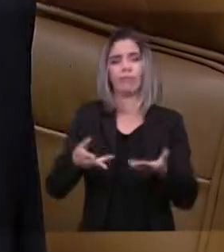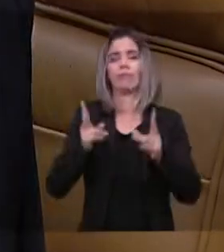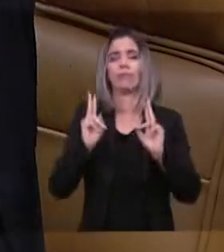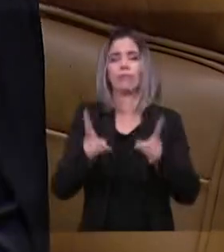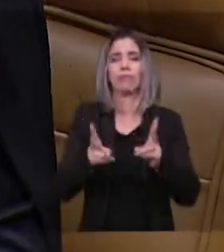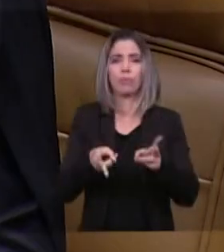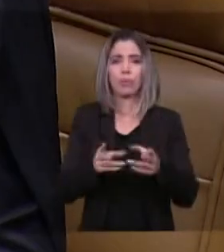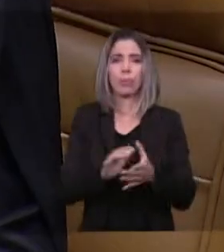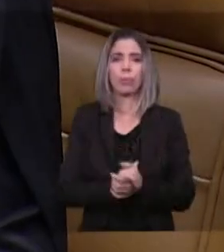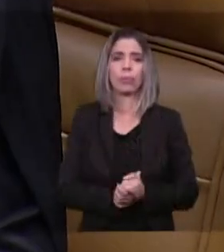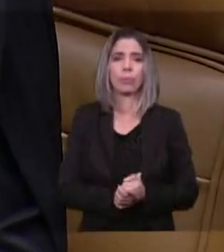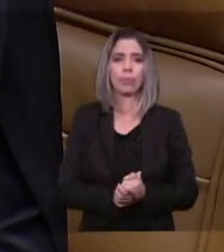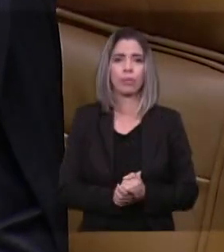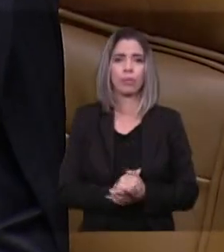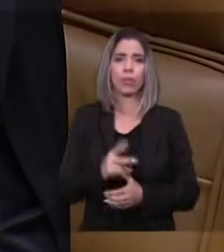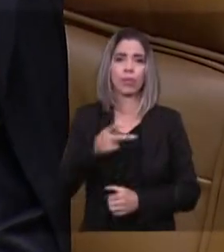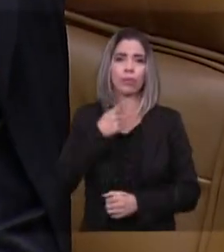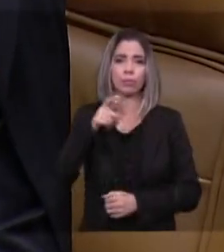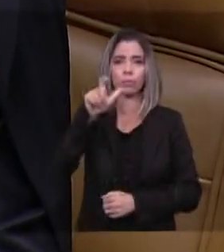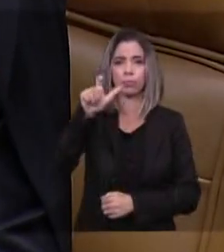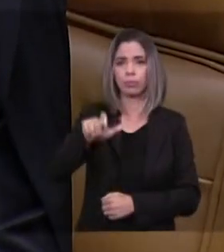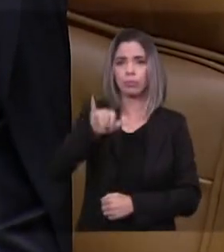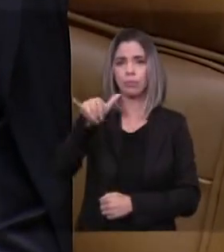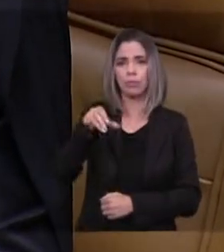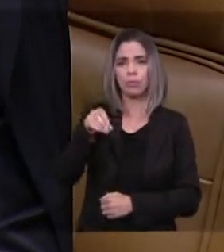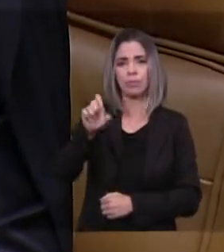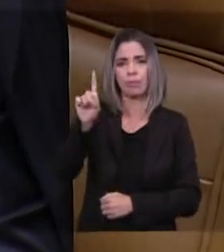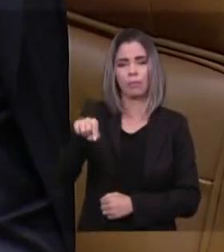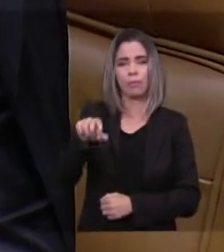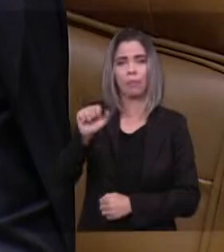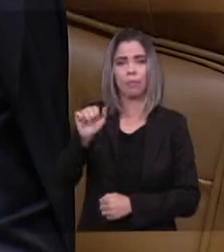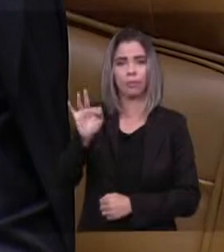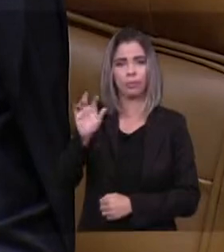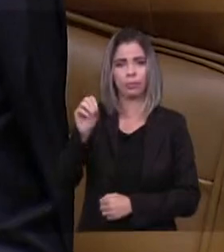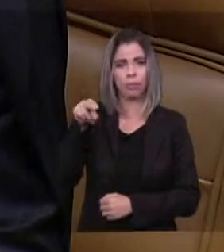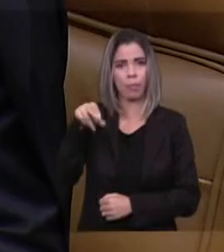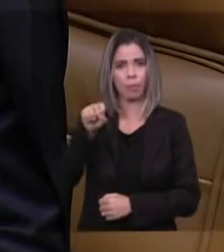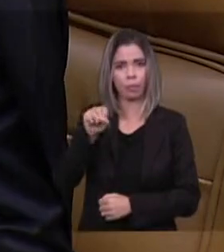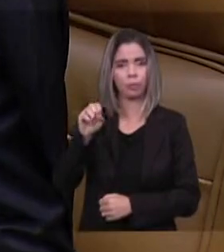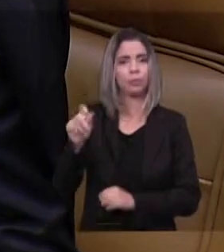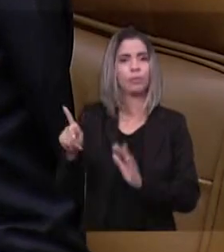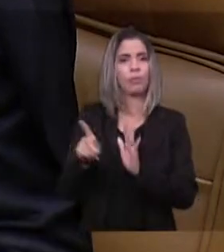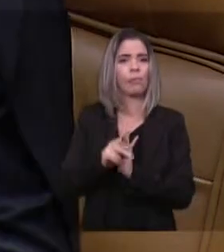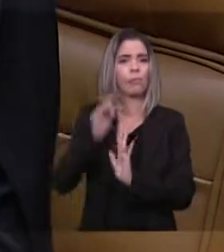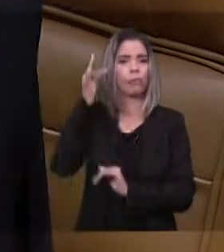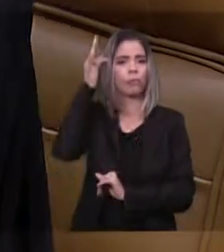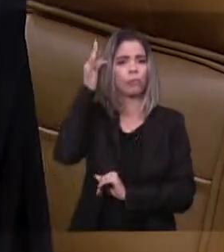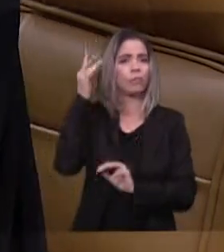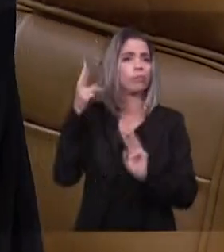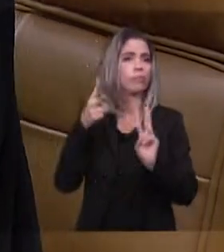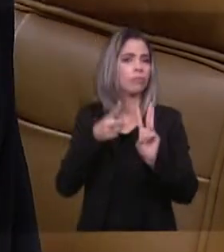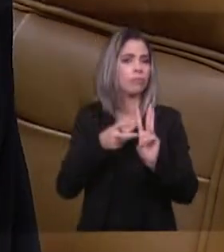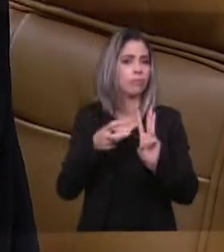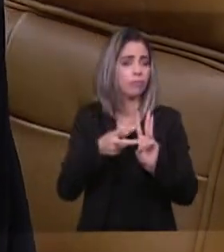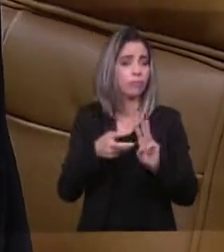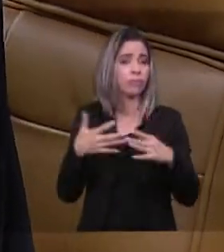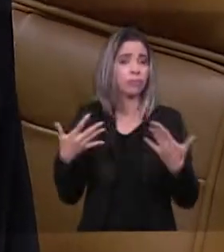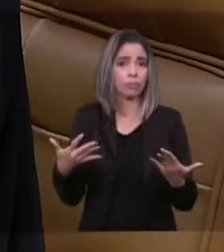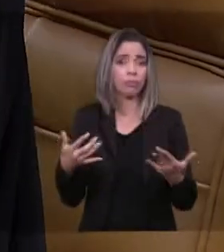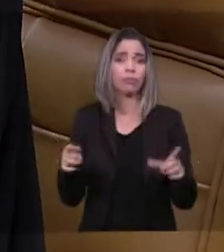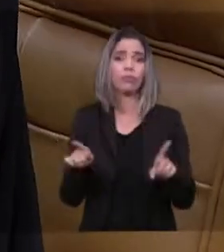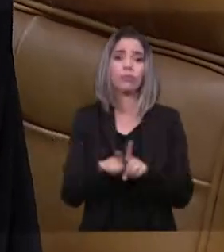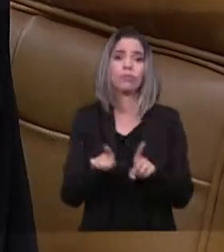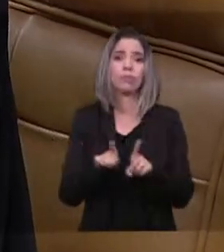Cito aqui a lição de José Afonso da Silva sobre o indigenato. Em sentido